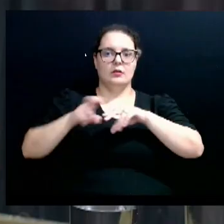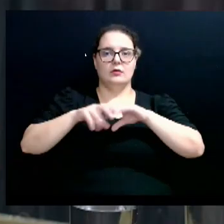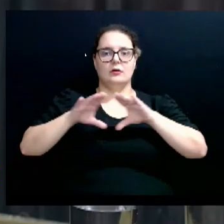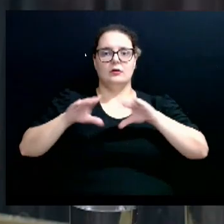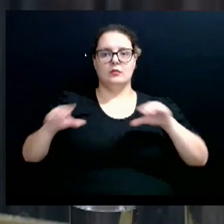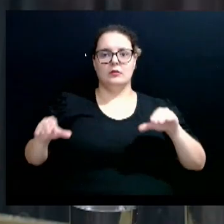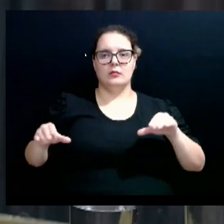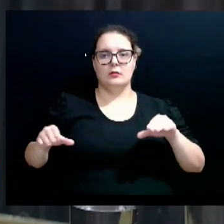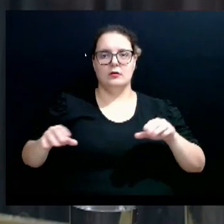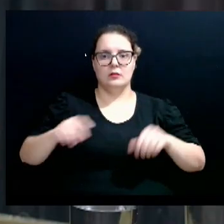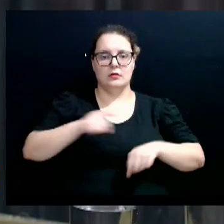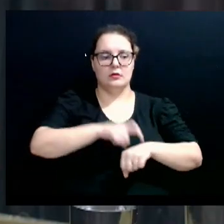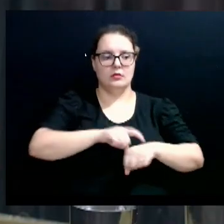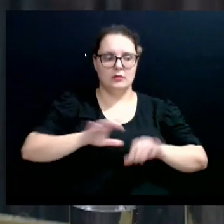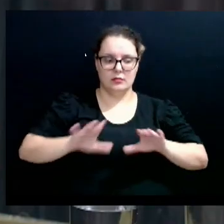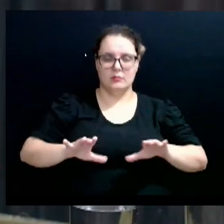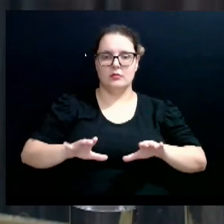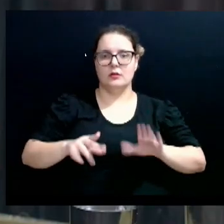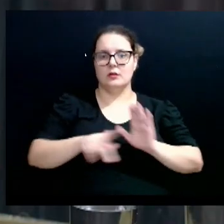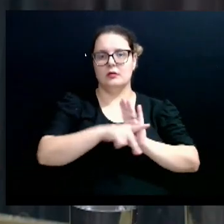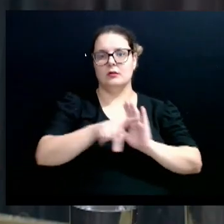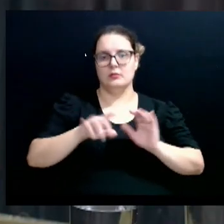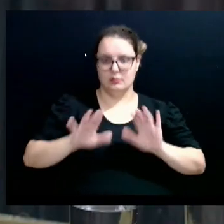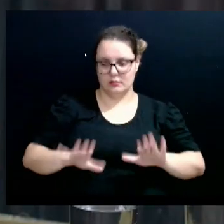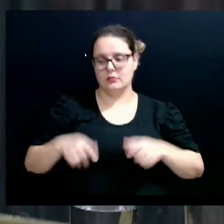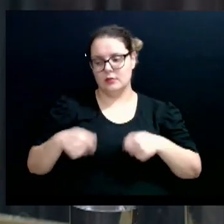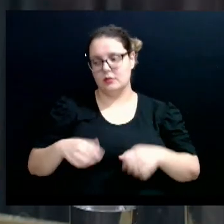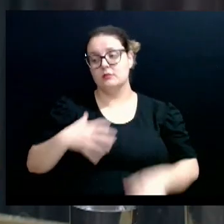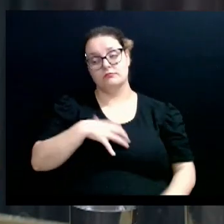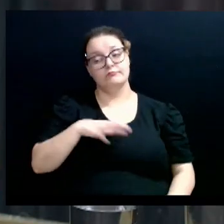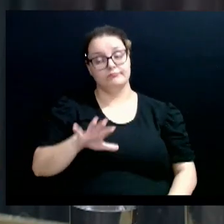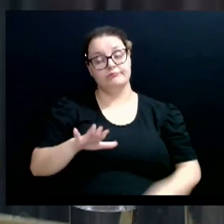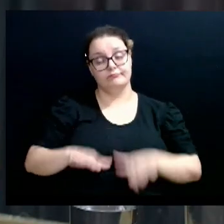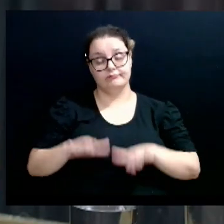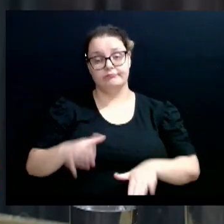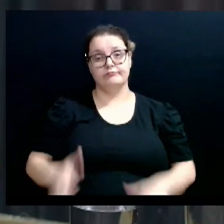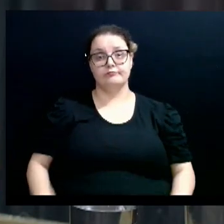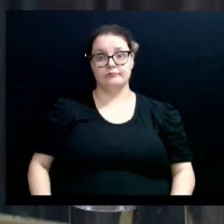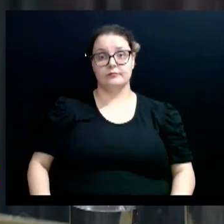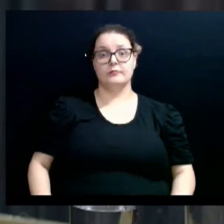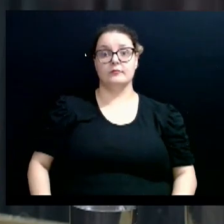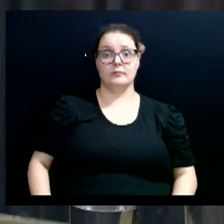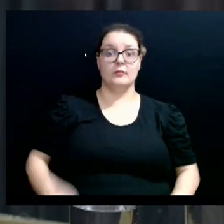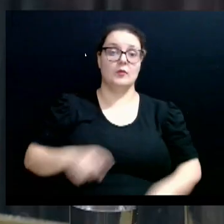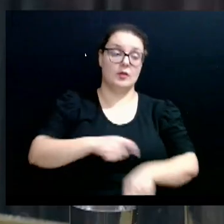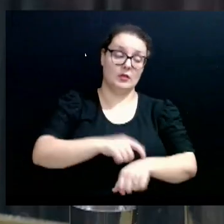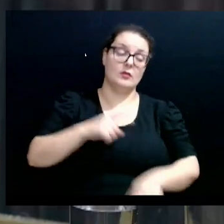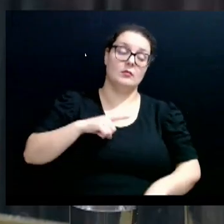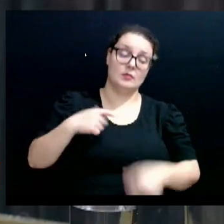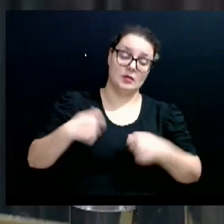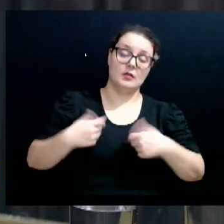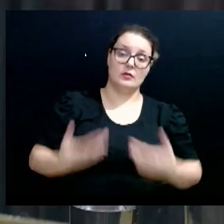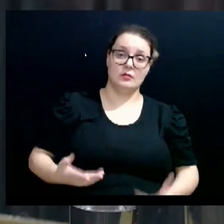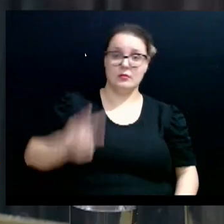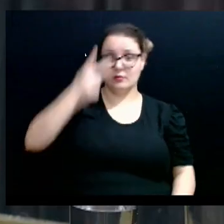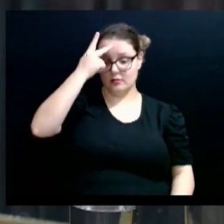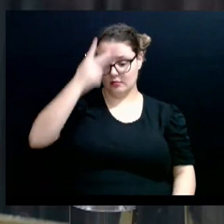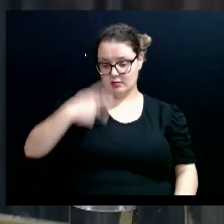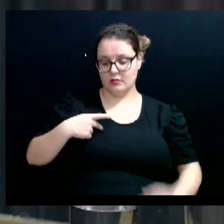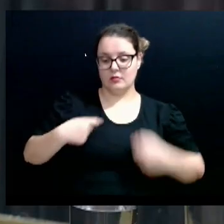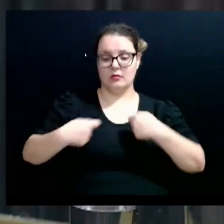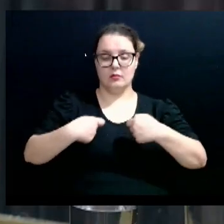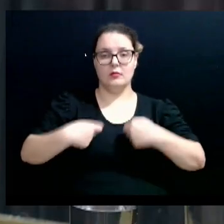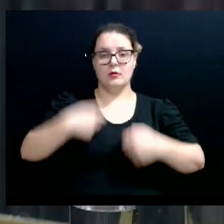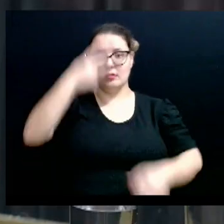ela precisa daquilo. Então, é mais ou menos isso. Tem horas que você vai ter que fazer isso, porque é para a sua autopreservação. Sim. Porque